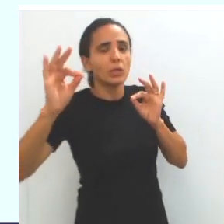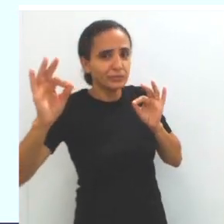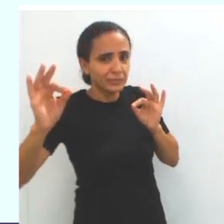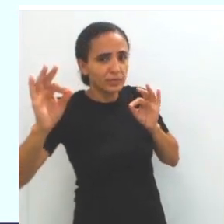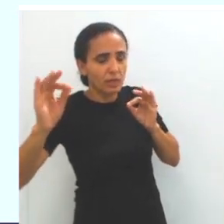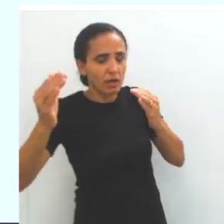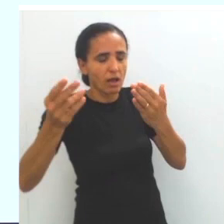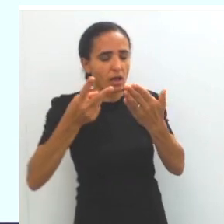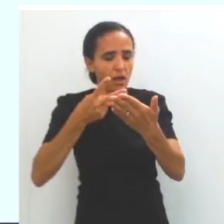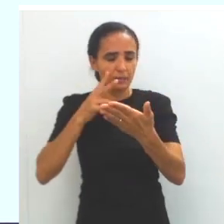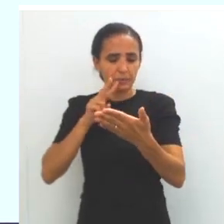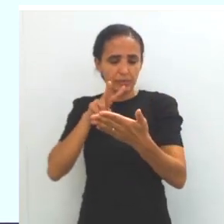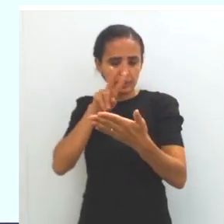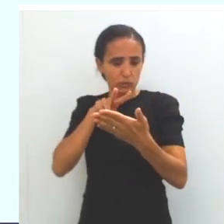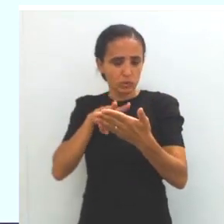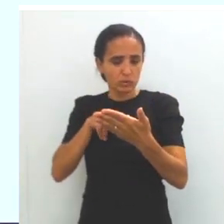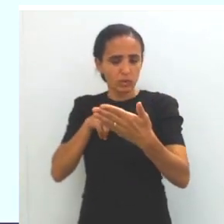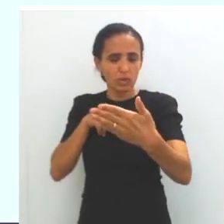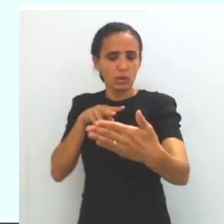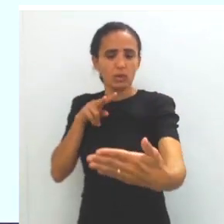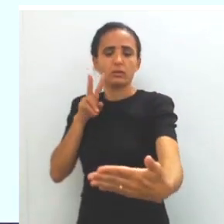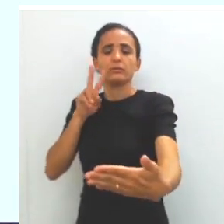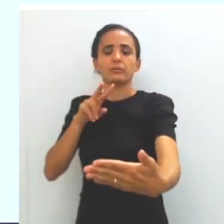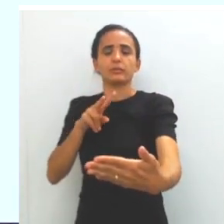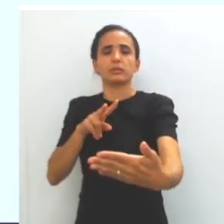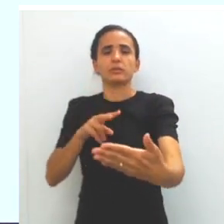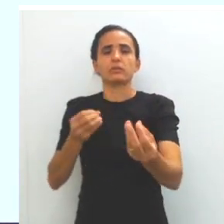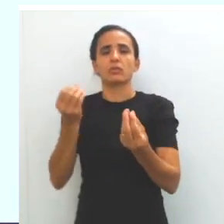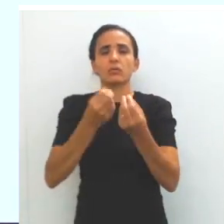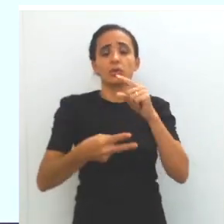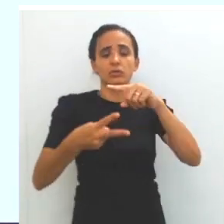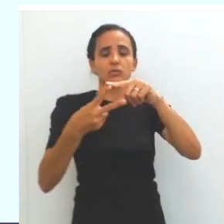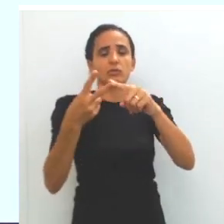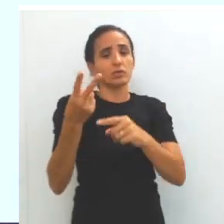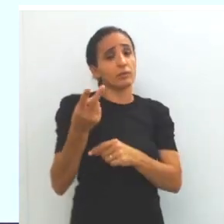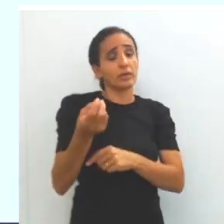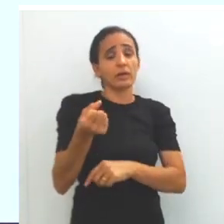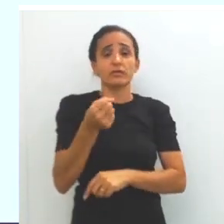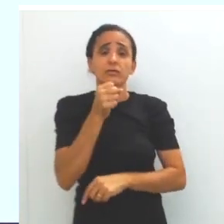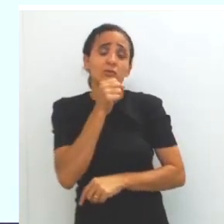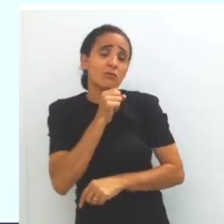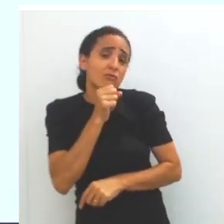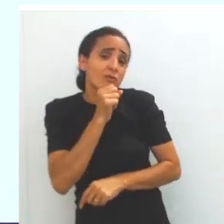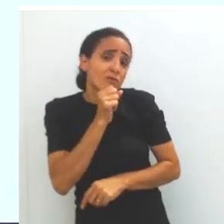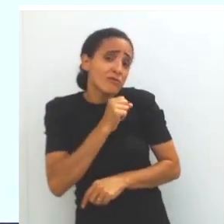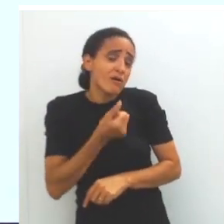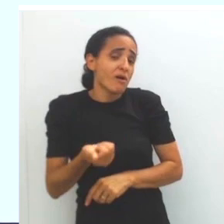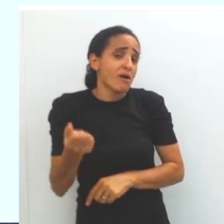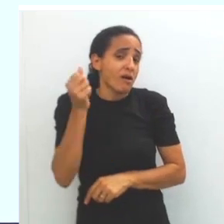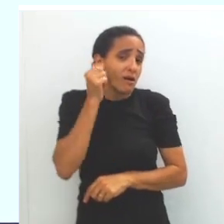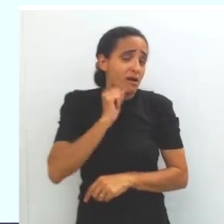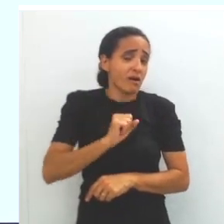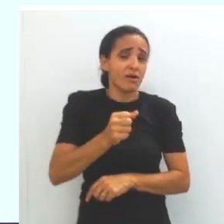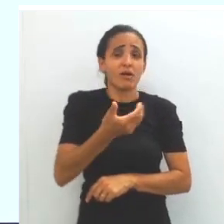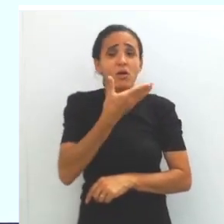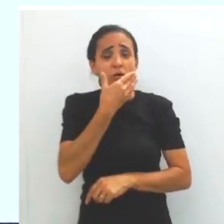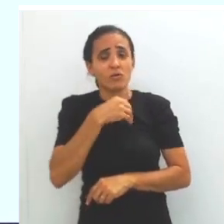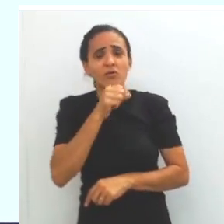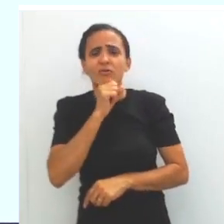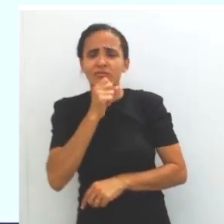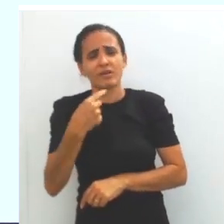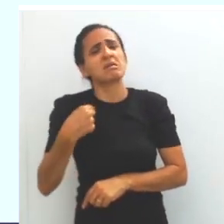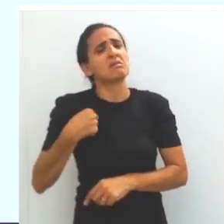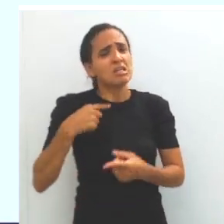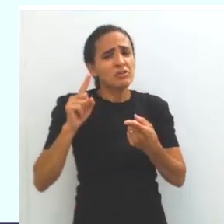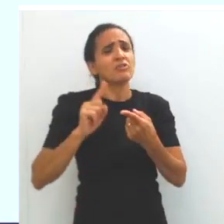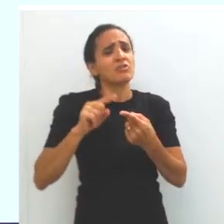longe, metade do óculos é para perto. Isso ocorre geralmente com vovô, com vovó, com a idade que Dantas também